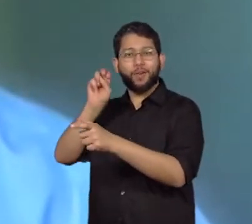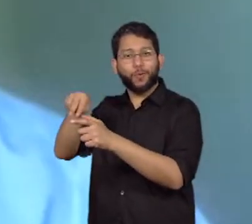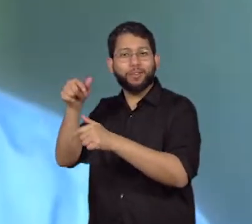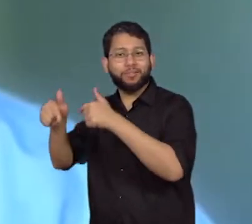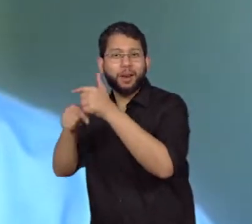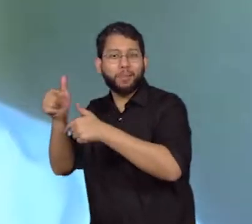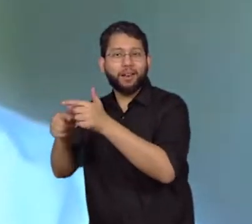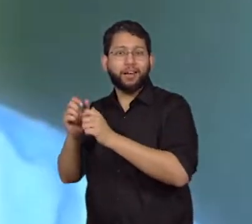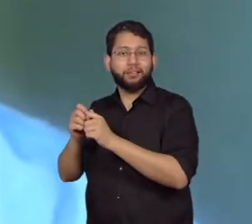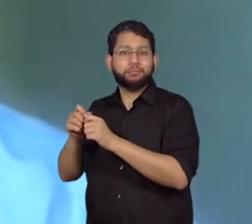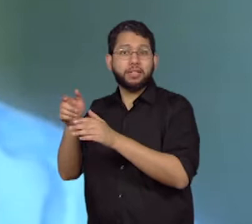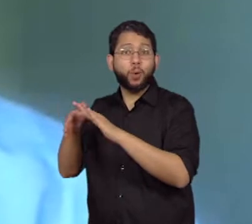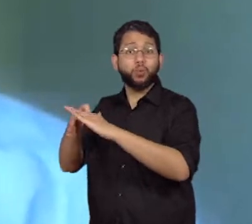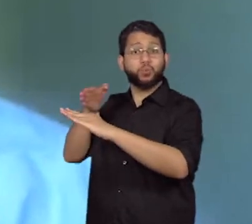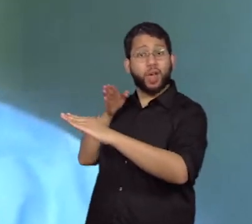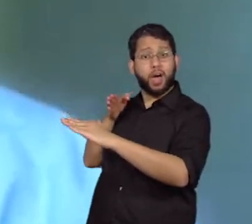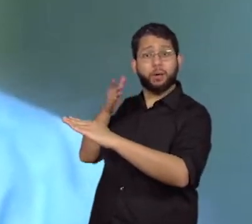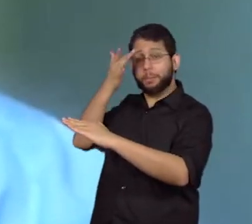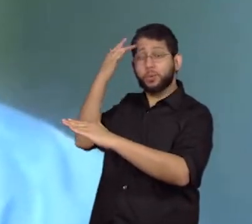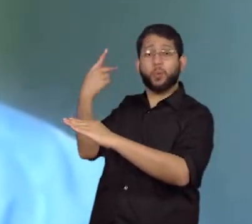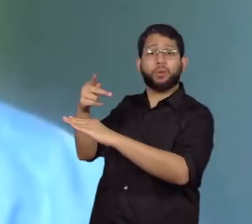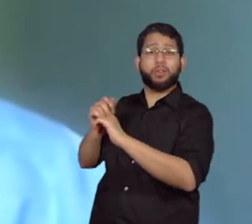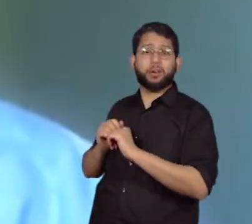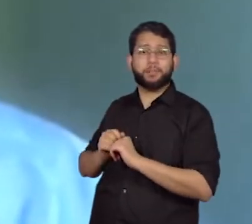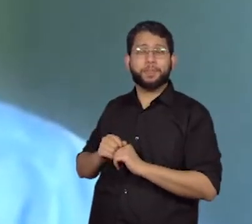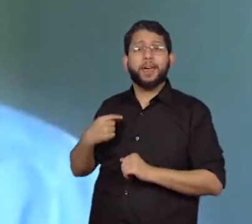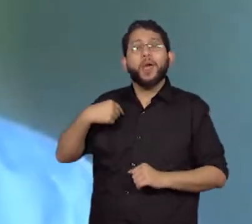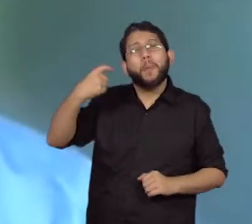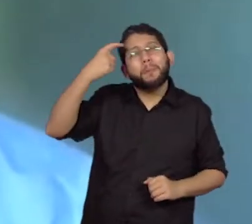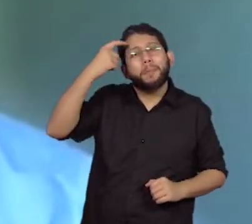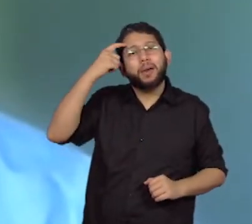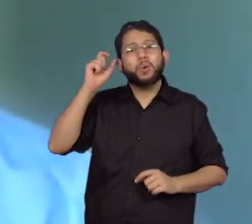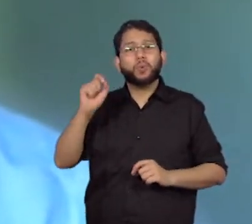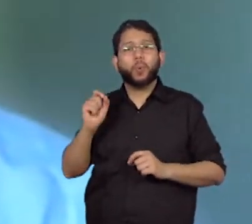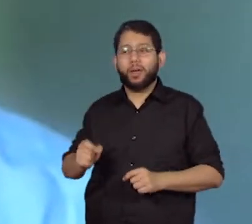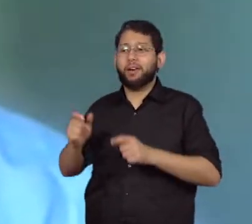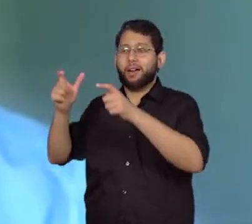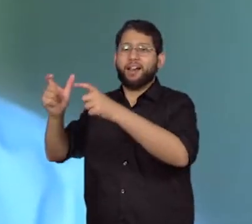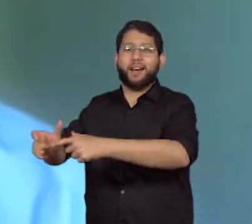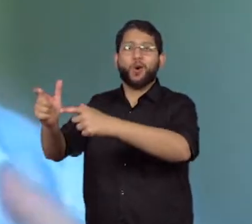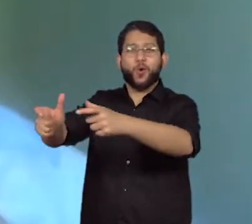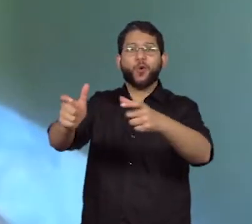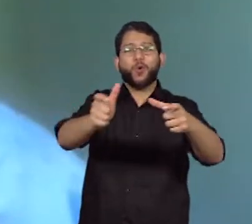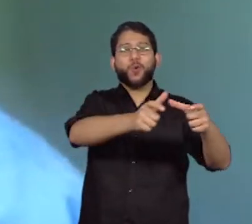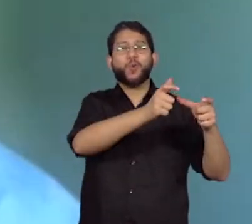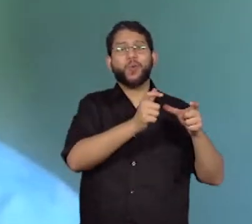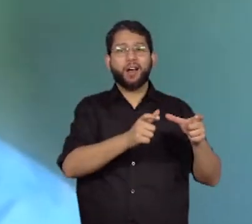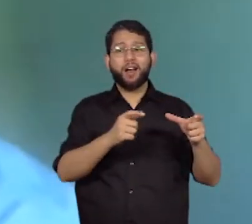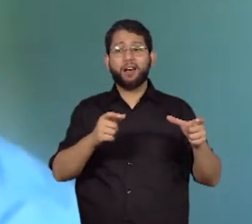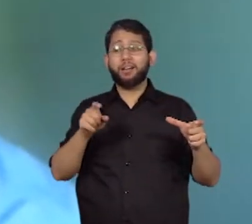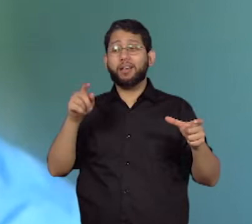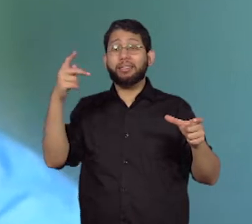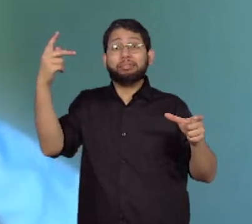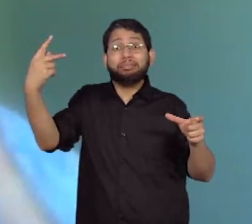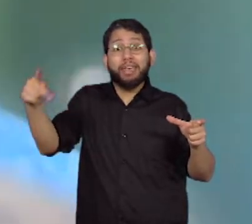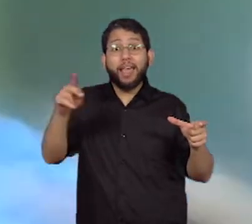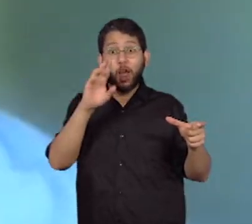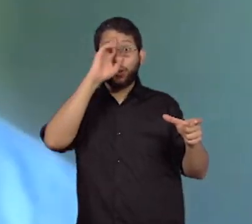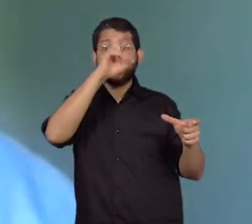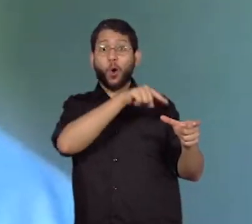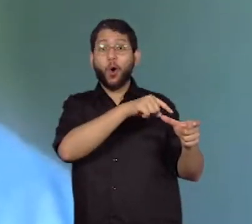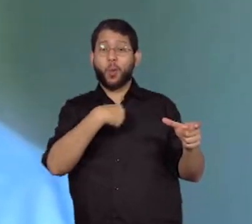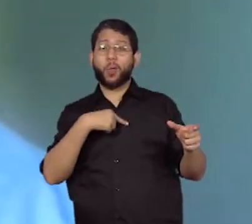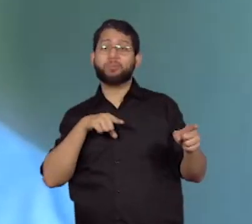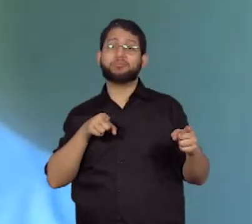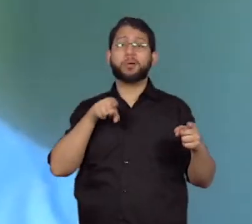trabalhava com os jornalistas, na minha cabeça, as plataformas dos veículos eram as minhas plataformas. Então, quando eu